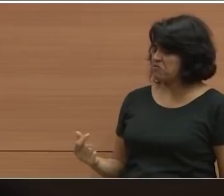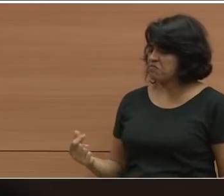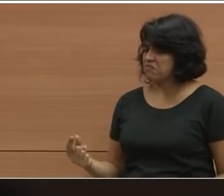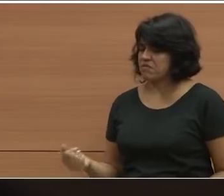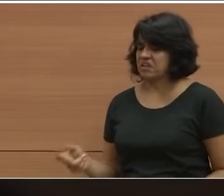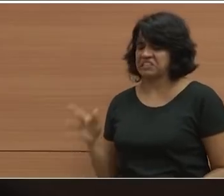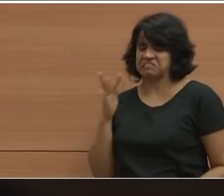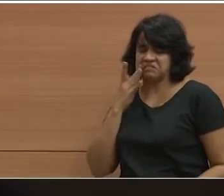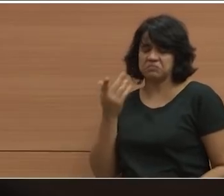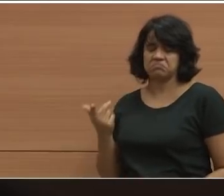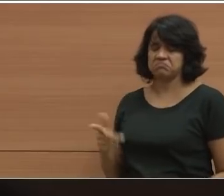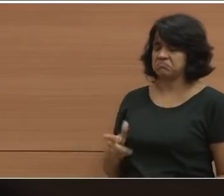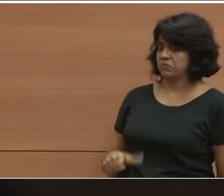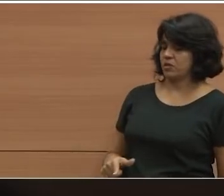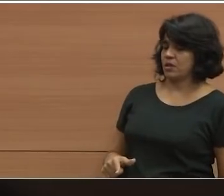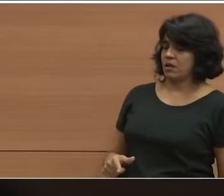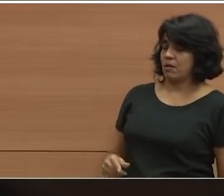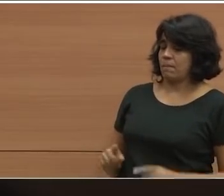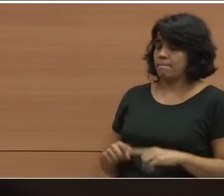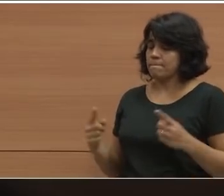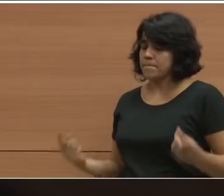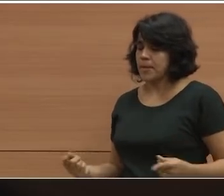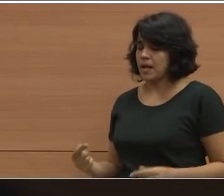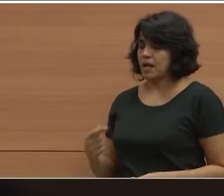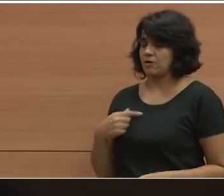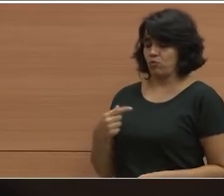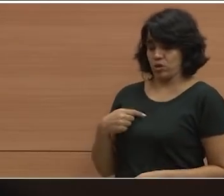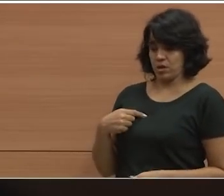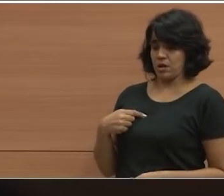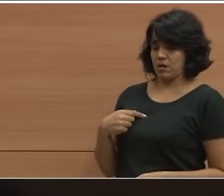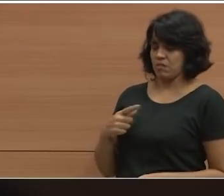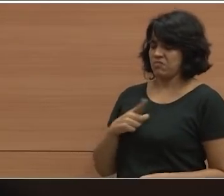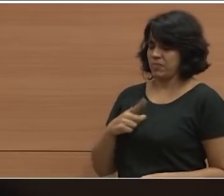Cristo Nazareno, anda!